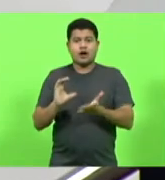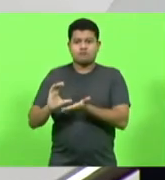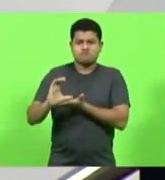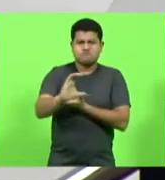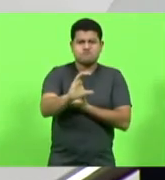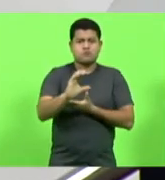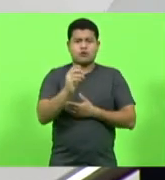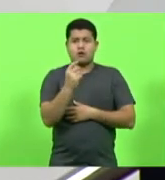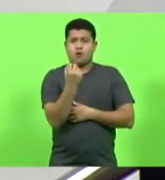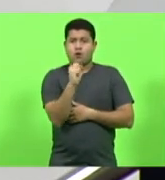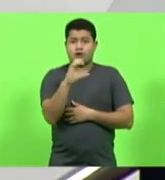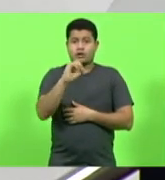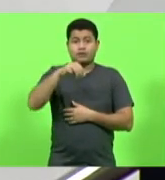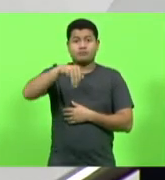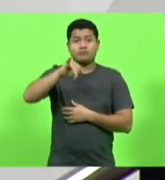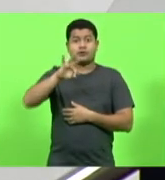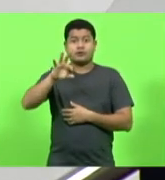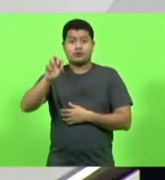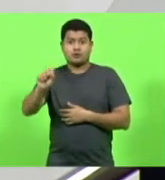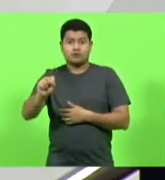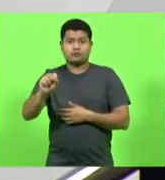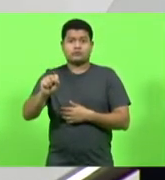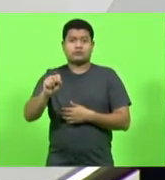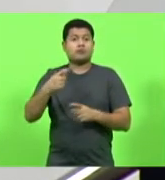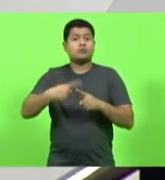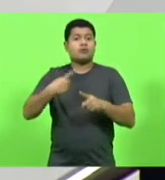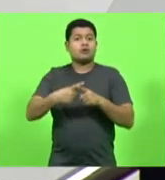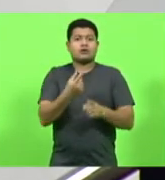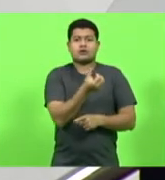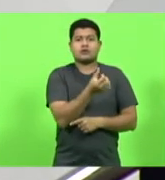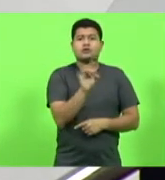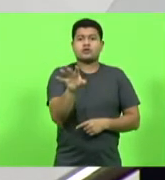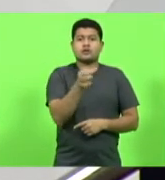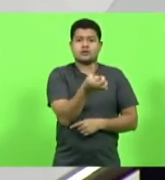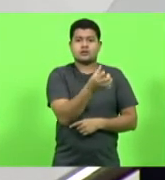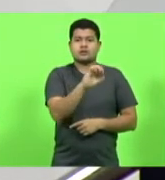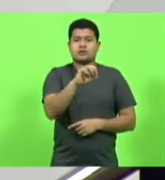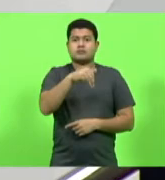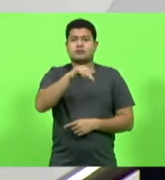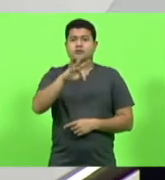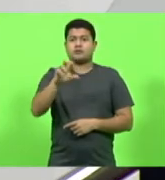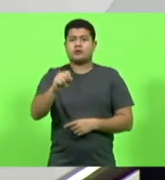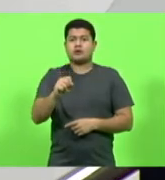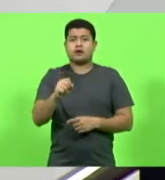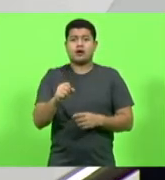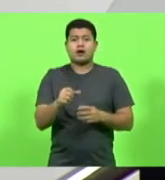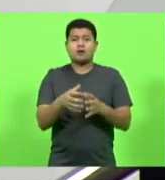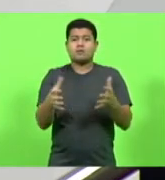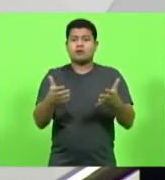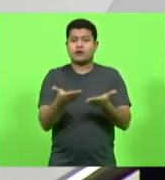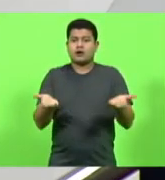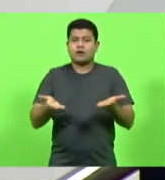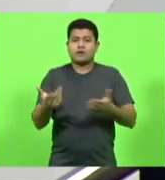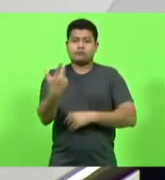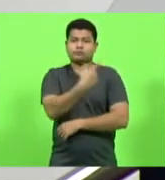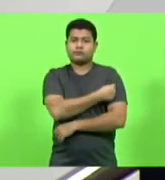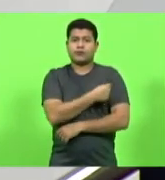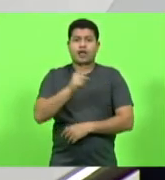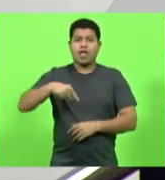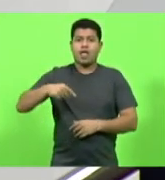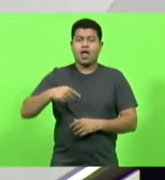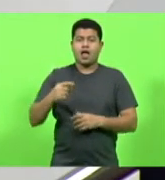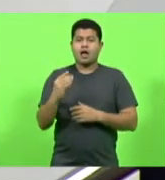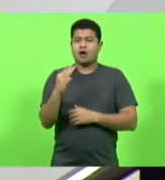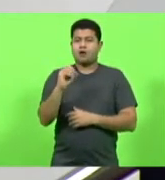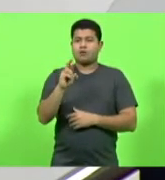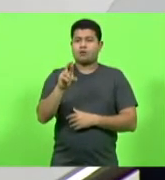doses de vacina, por que só 60 milhões foram aplicadas? Que a maioria das vacinas que nós estamos aplicando hoje não é da